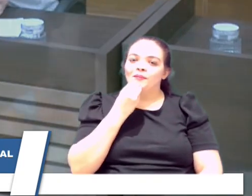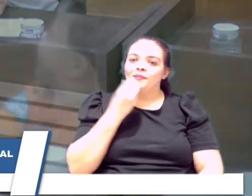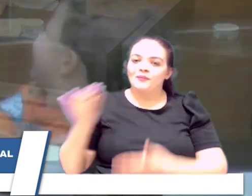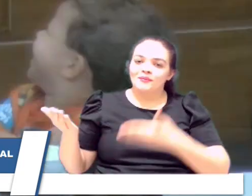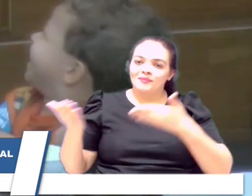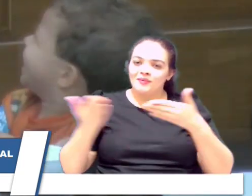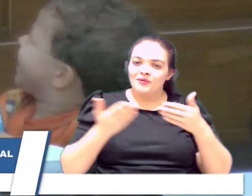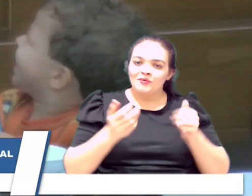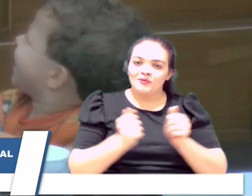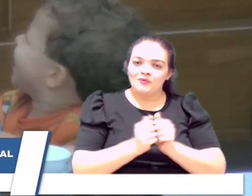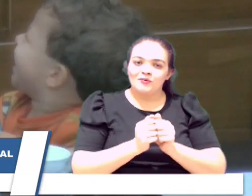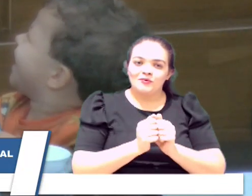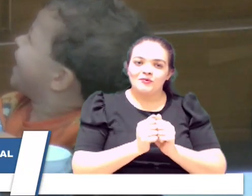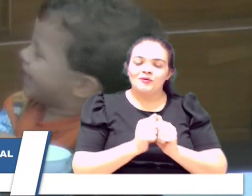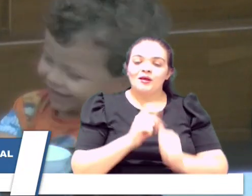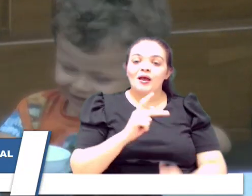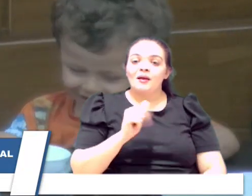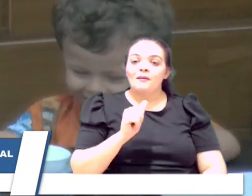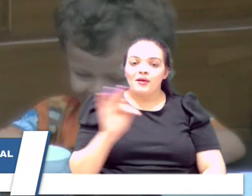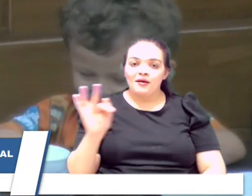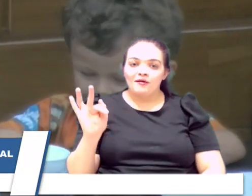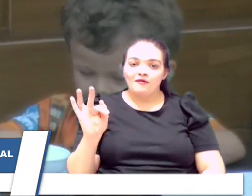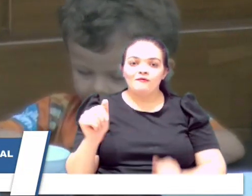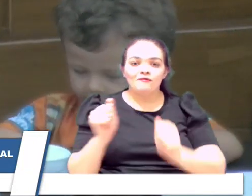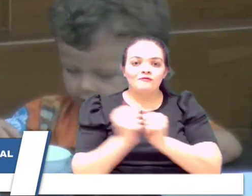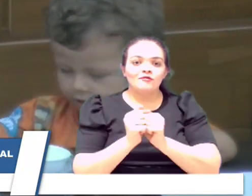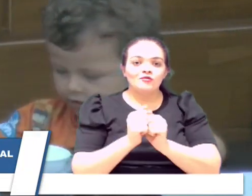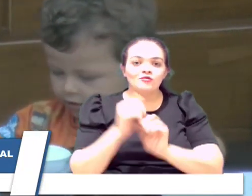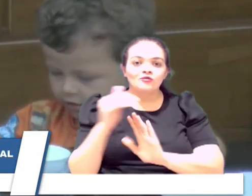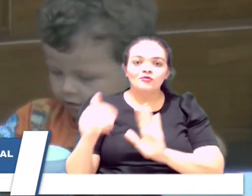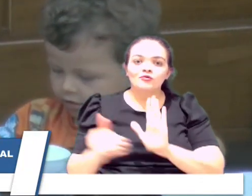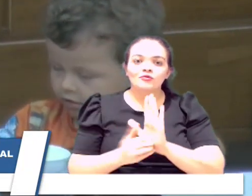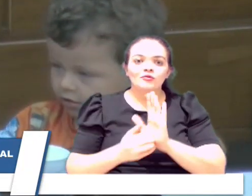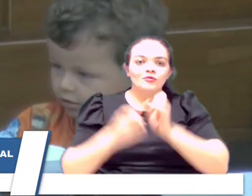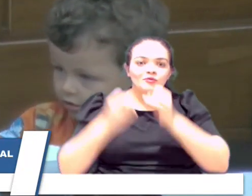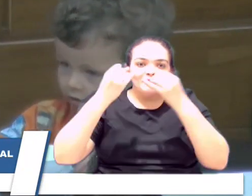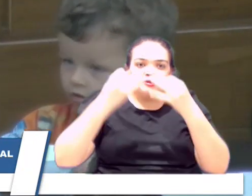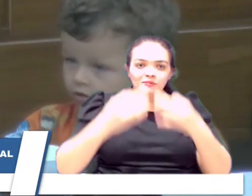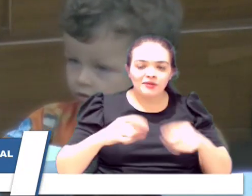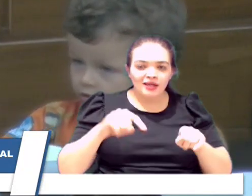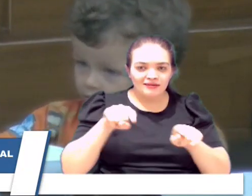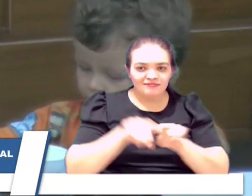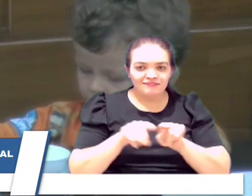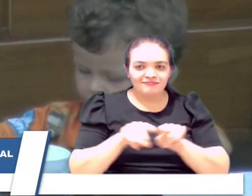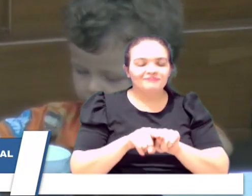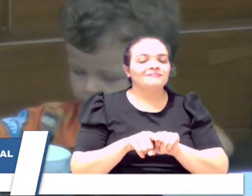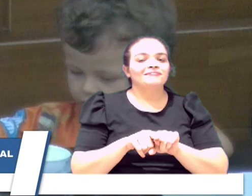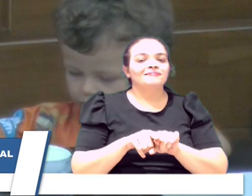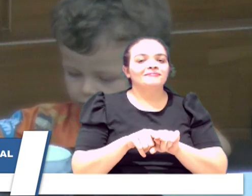à frente da APAF, junto com todo mundo que falou aqui também.